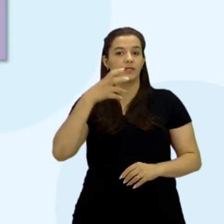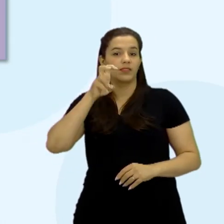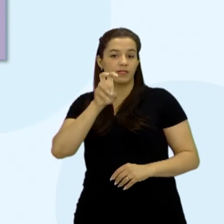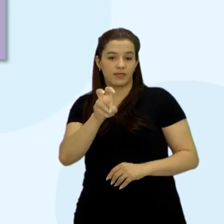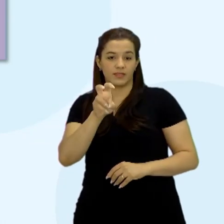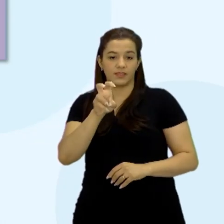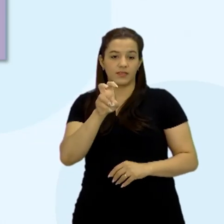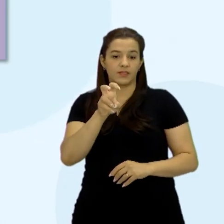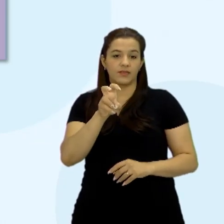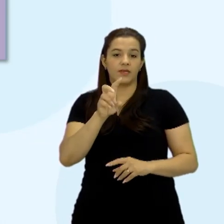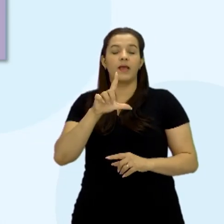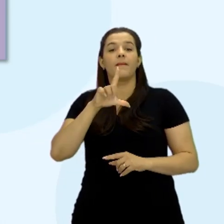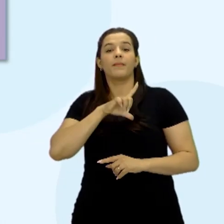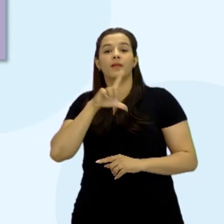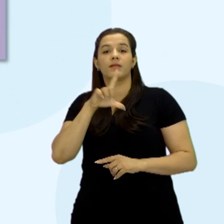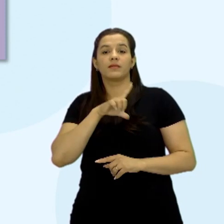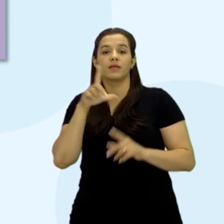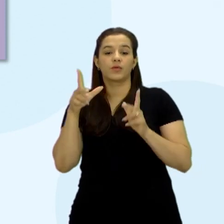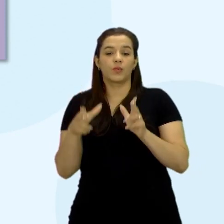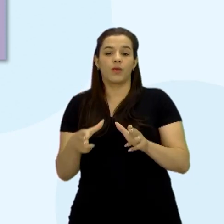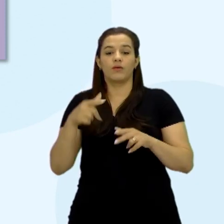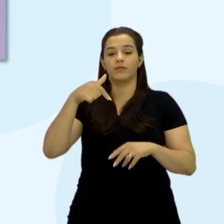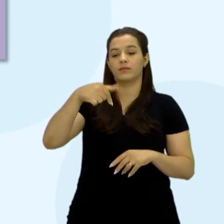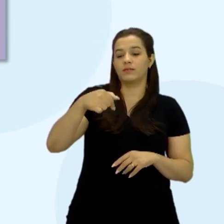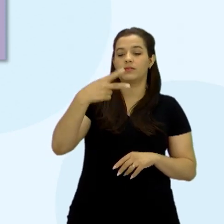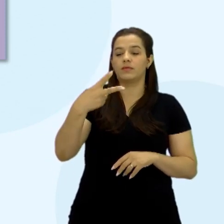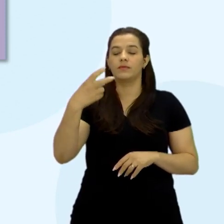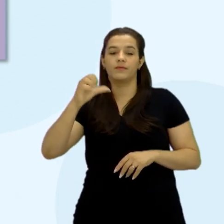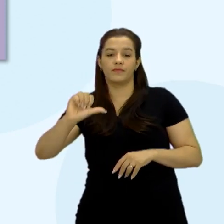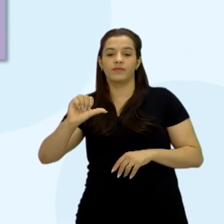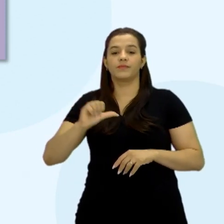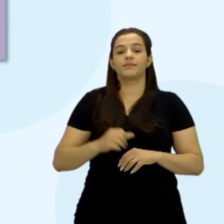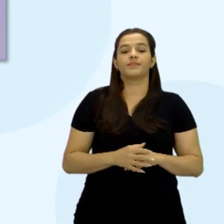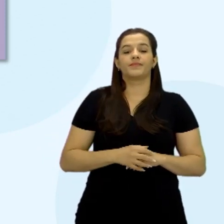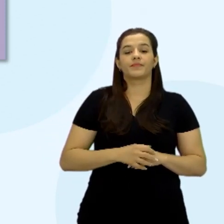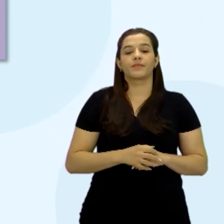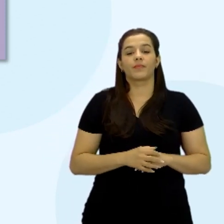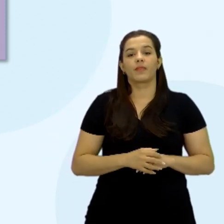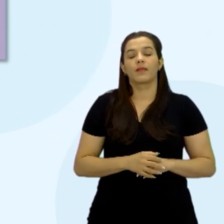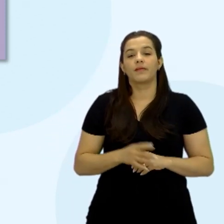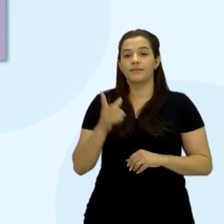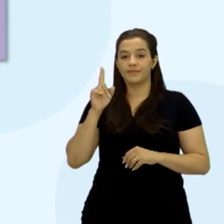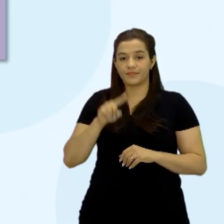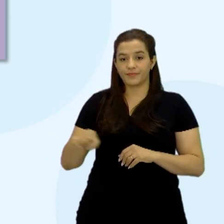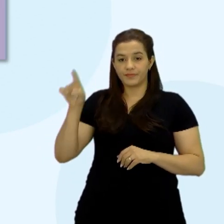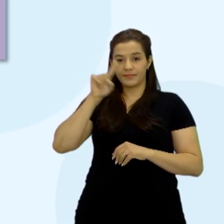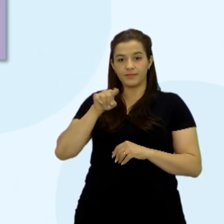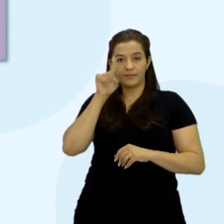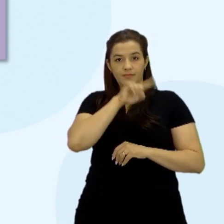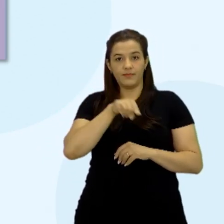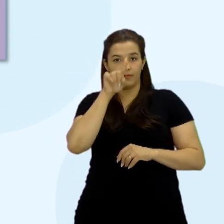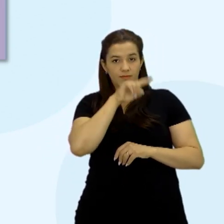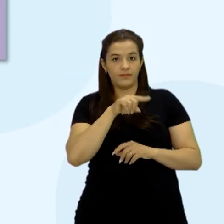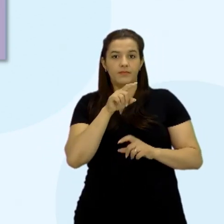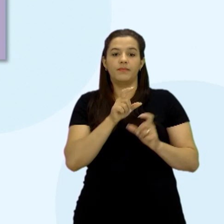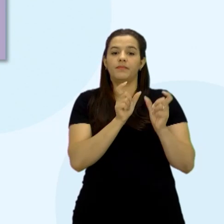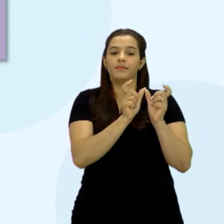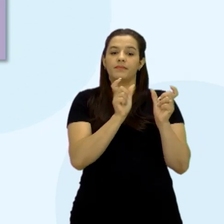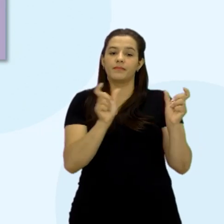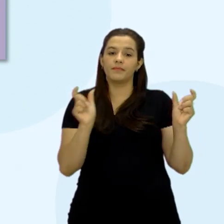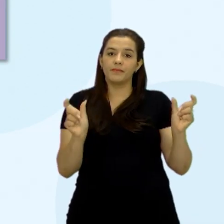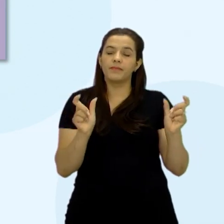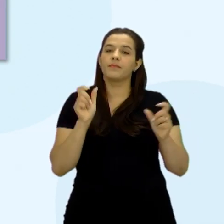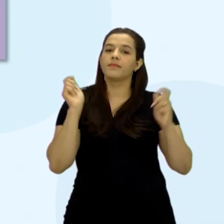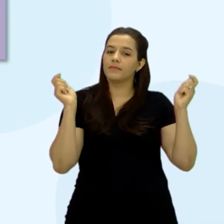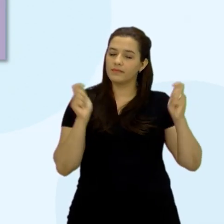345 e o obter. E depois o 729. Gente, eu circulei aí, ó, 5 sentenças aí que pode